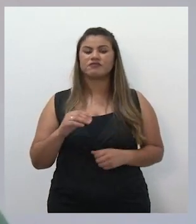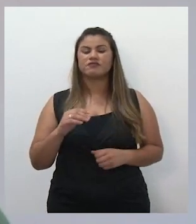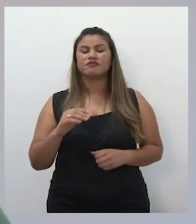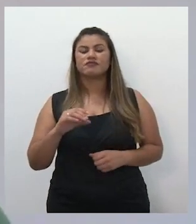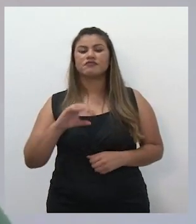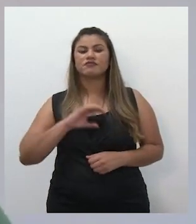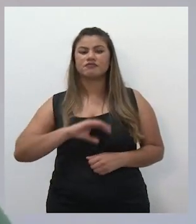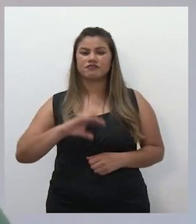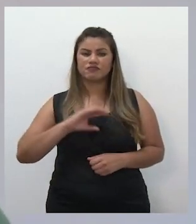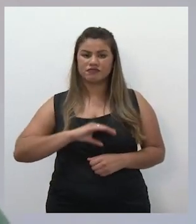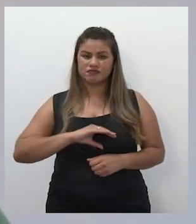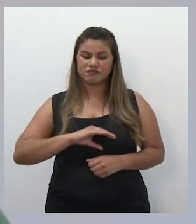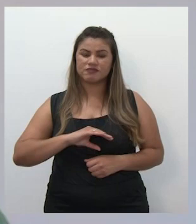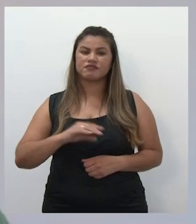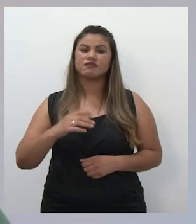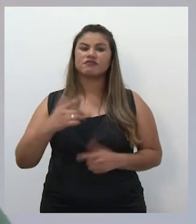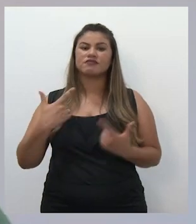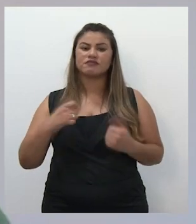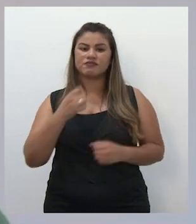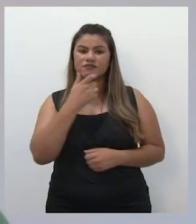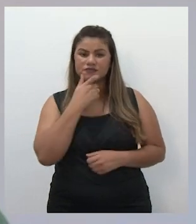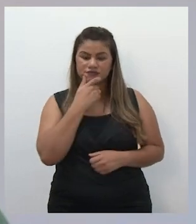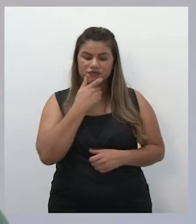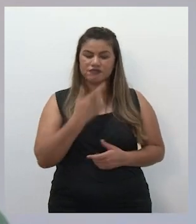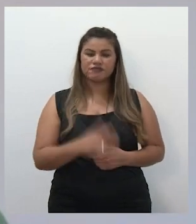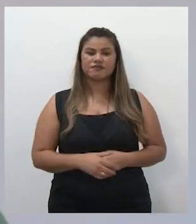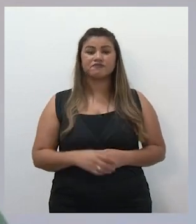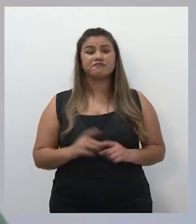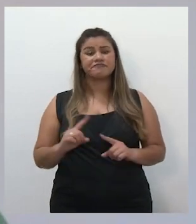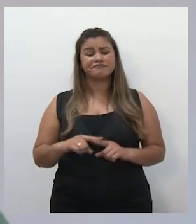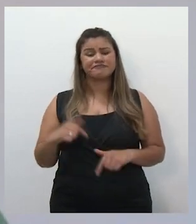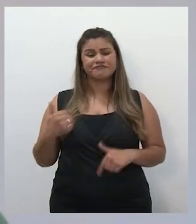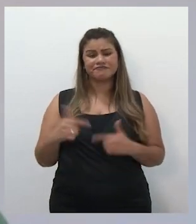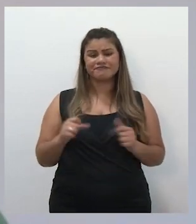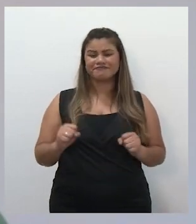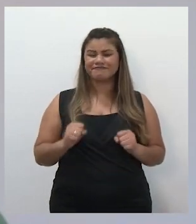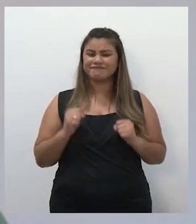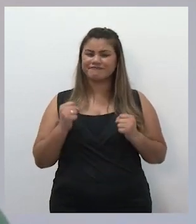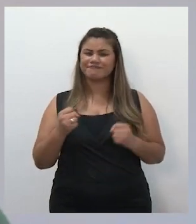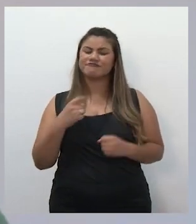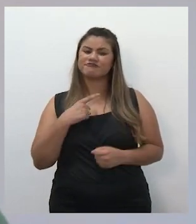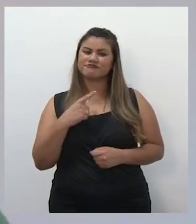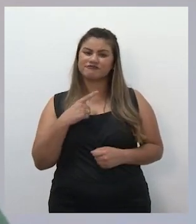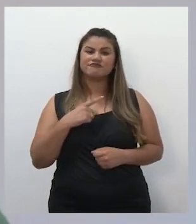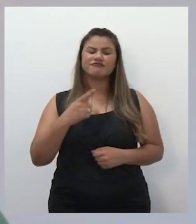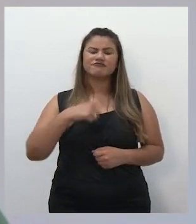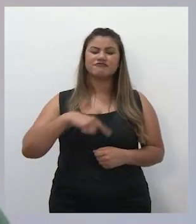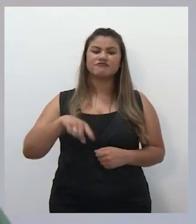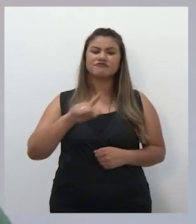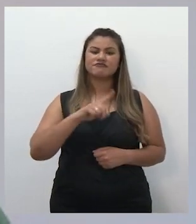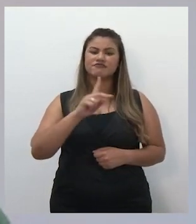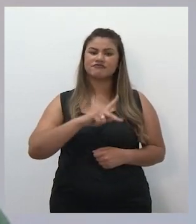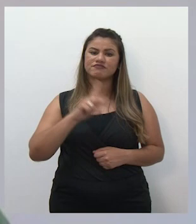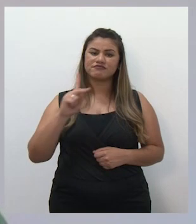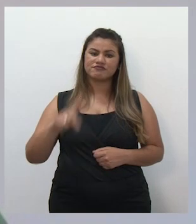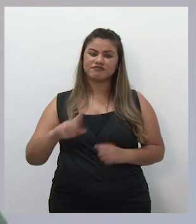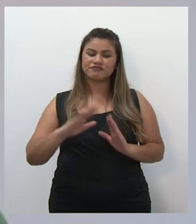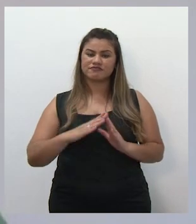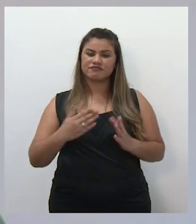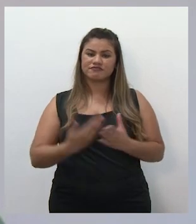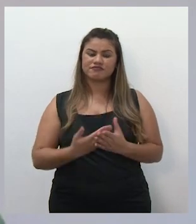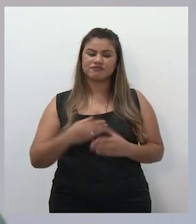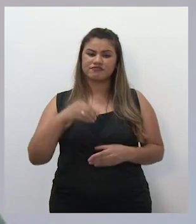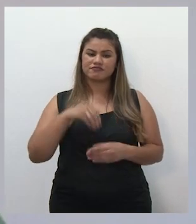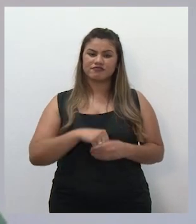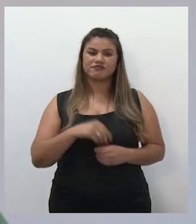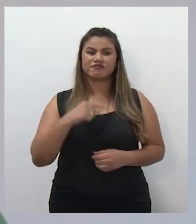portuguesa. Mas foi um trabalho muito prazeroso. O professor, quando ele tiver com esse material lá em sala de aula,